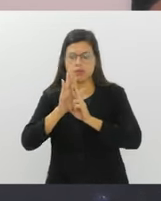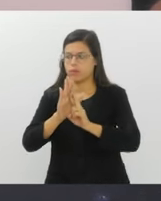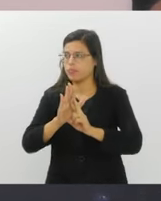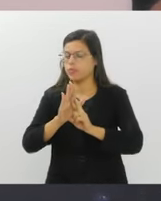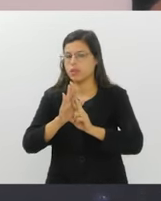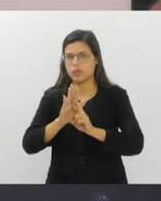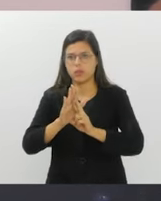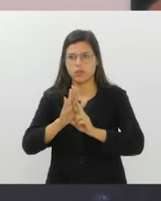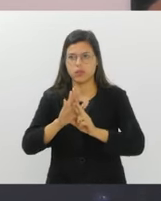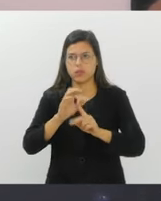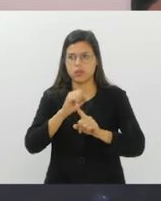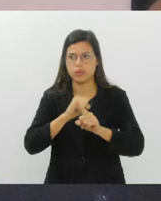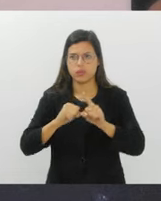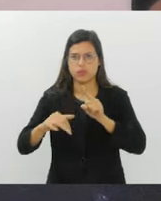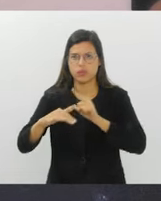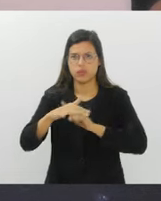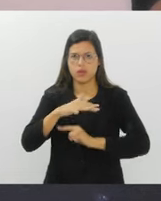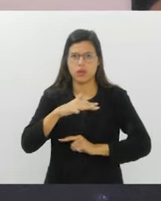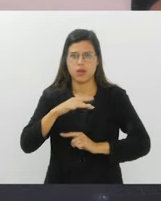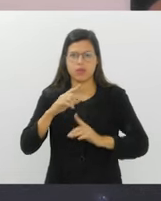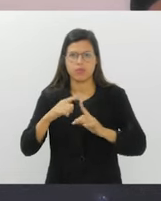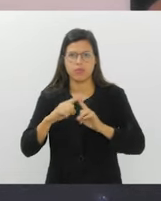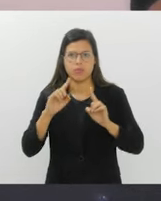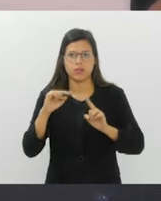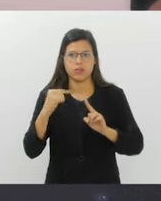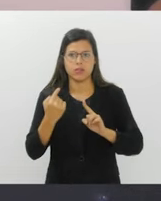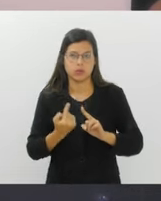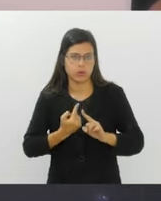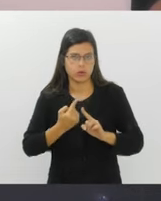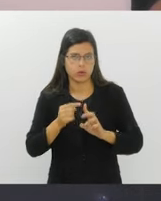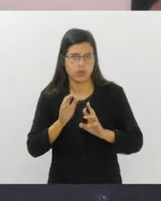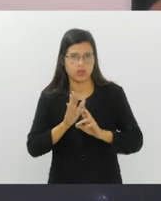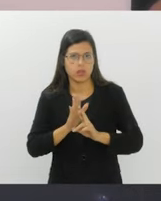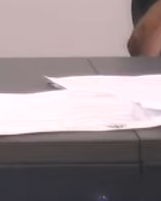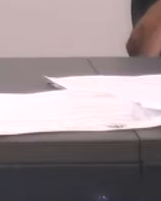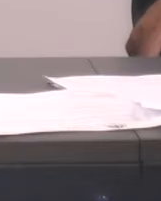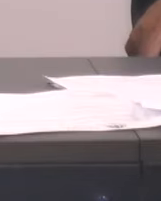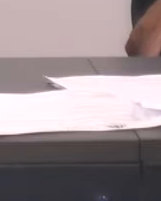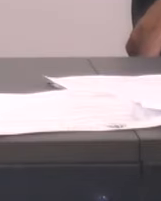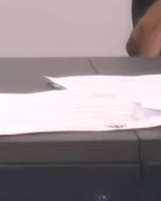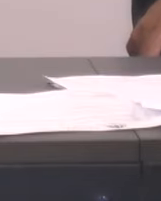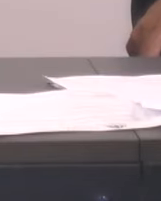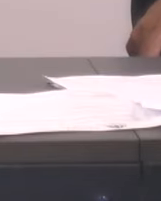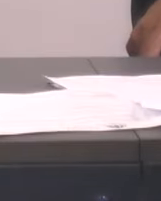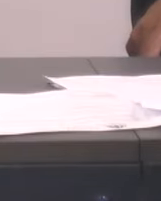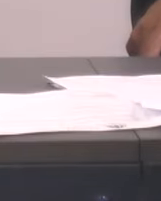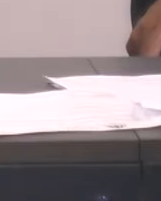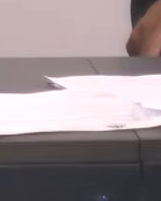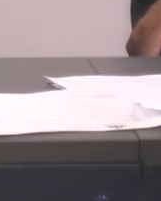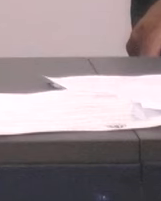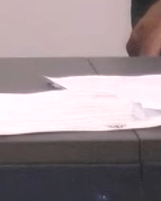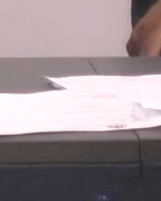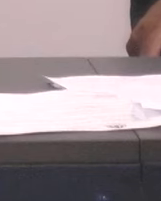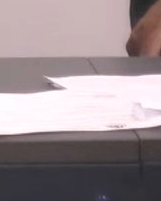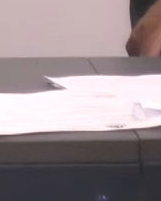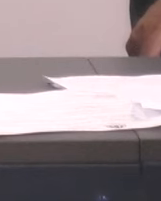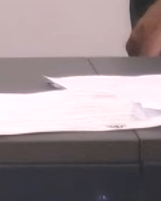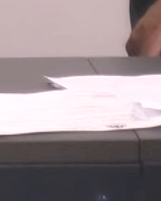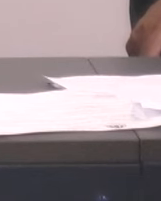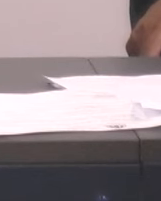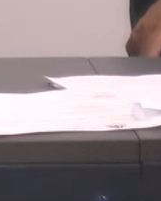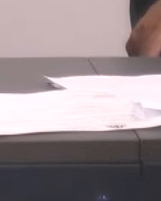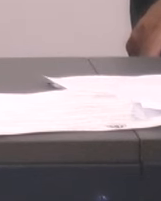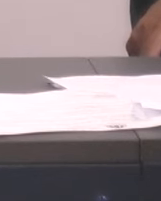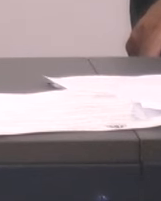sociedade. Mas a nossa representação não exclui a participação direta da sociedade